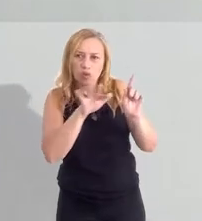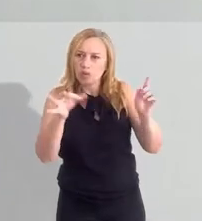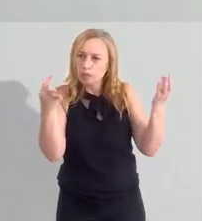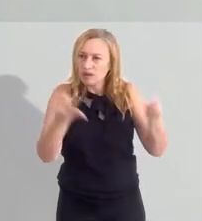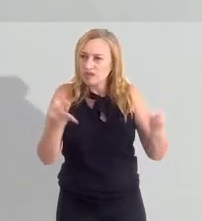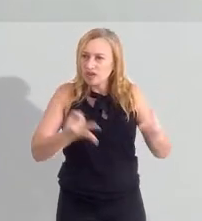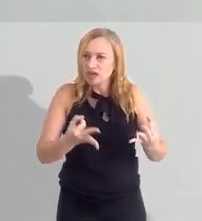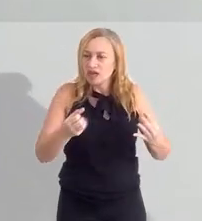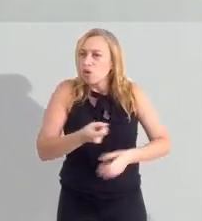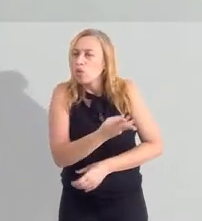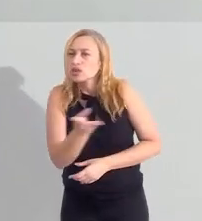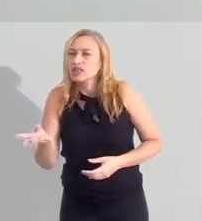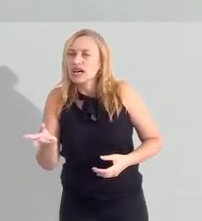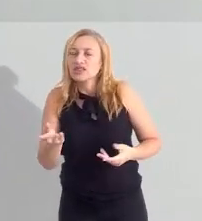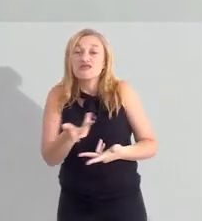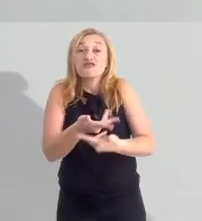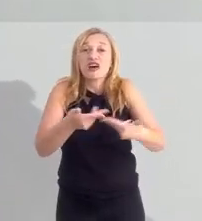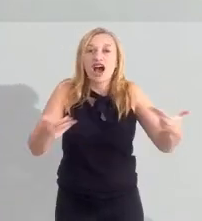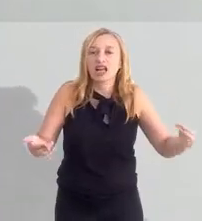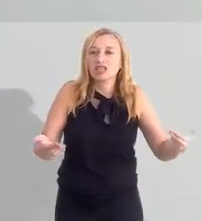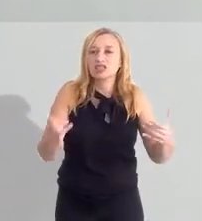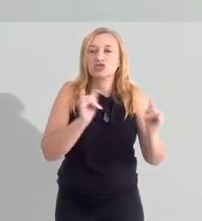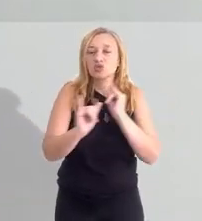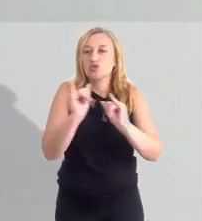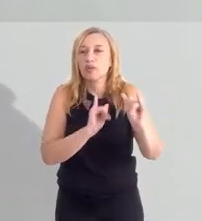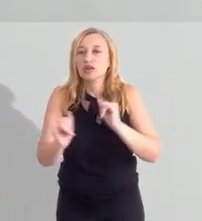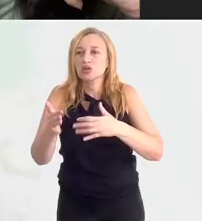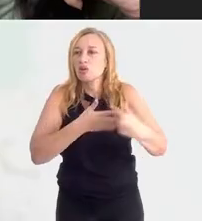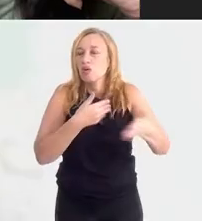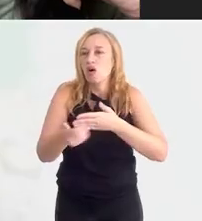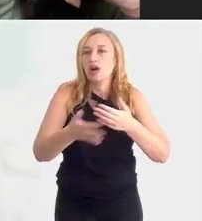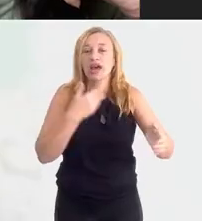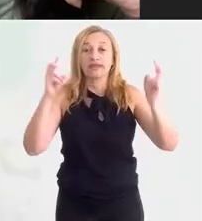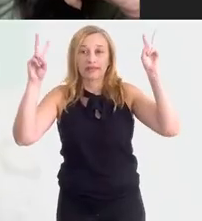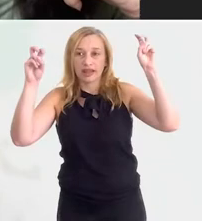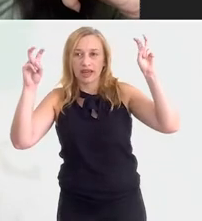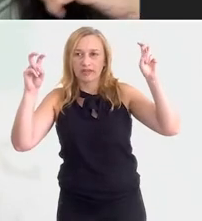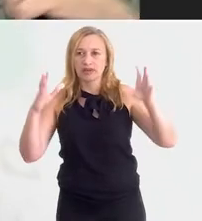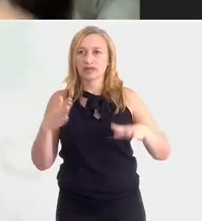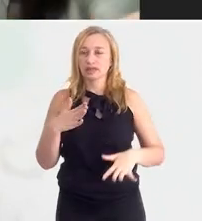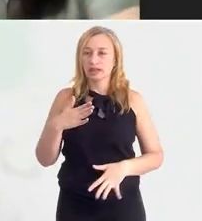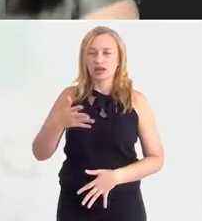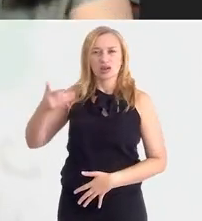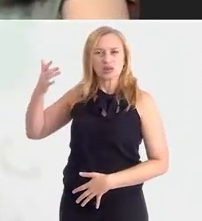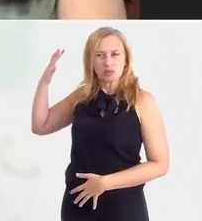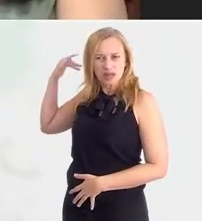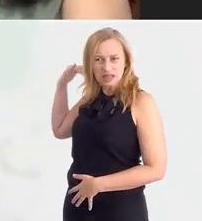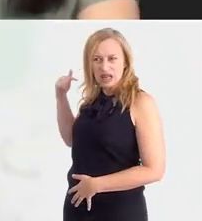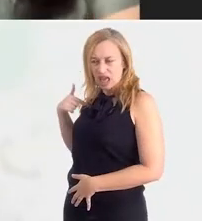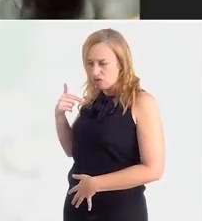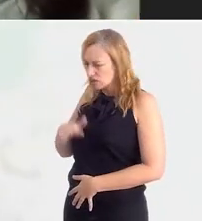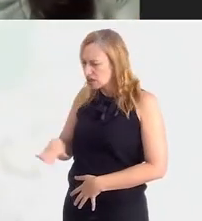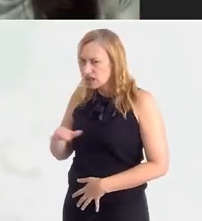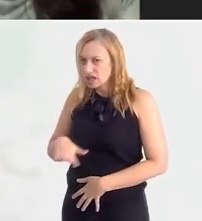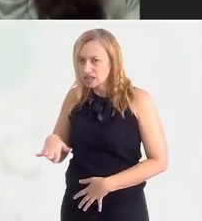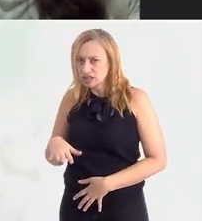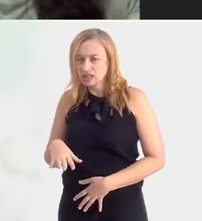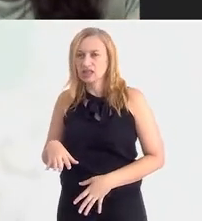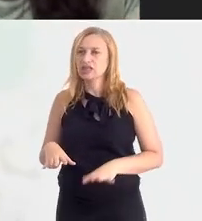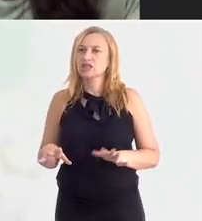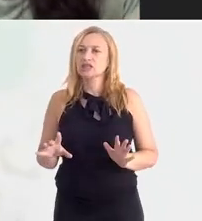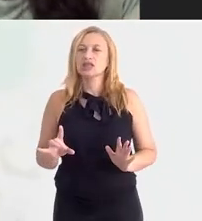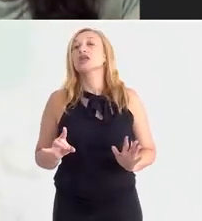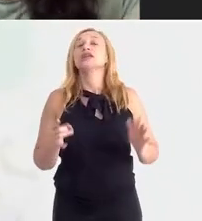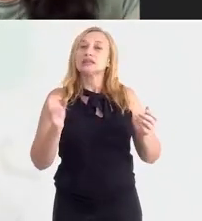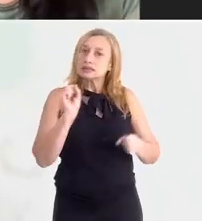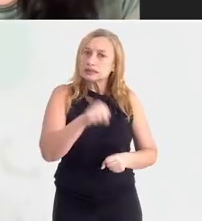feita, terá uma quantidade de informações sobre qualquer tema que, na minha geração, Com exigiria certeza, meses com de dedicação certeza. em A gente leitura.